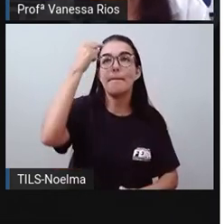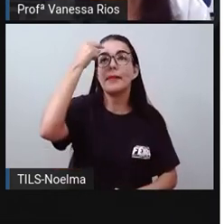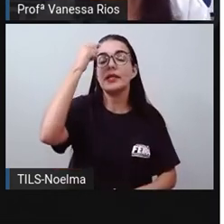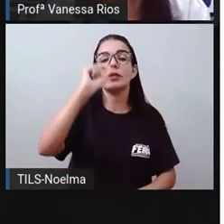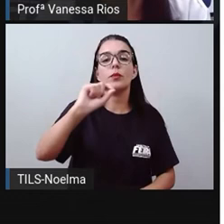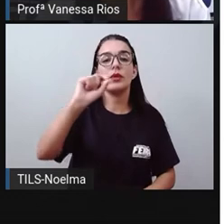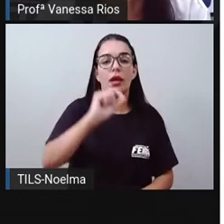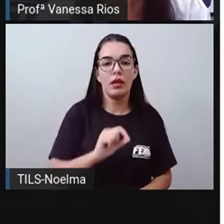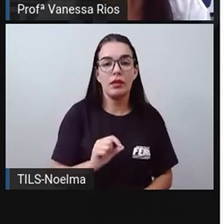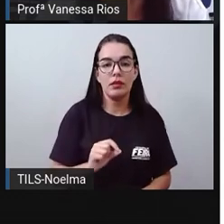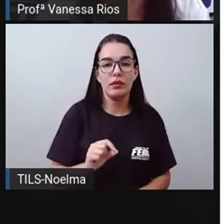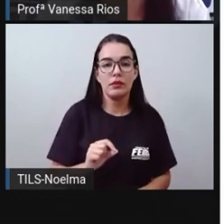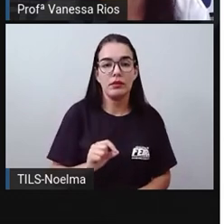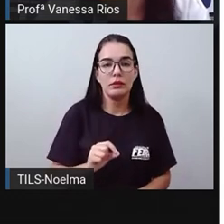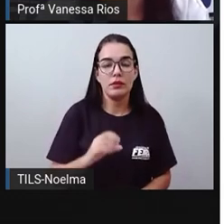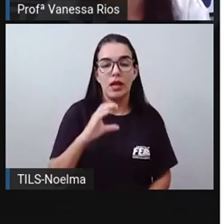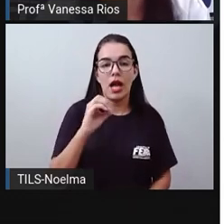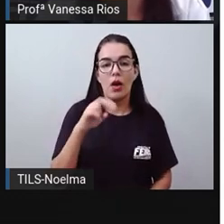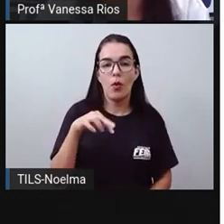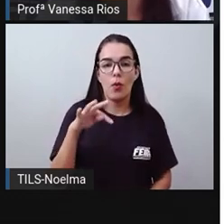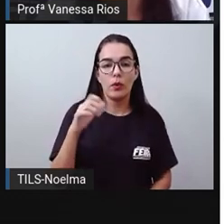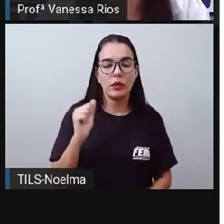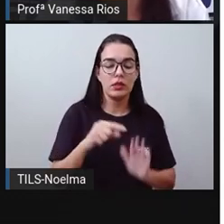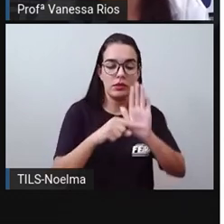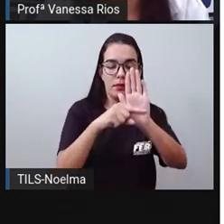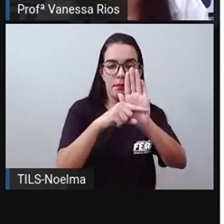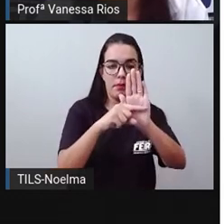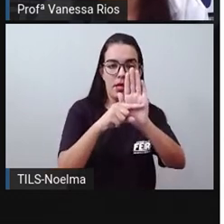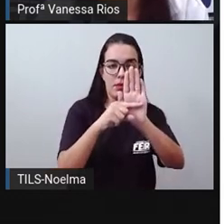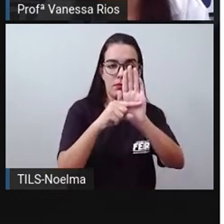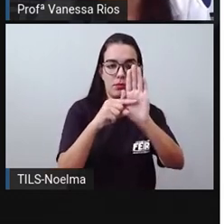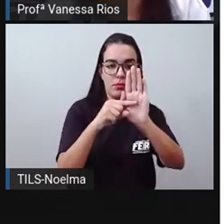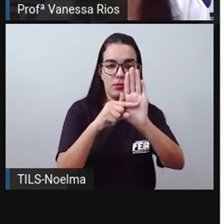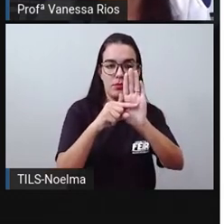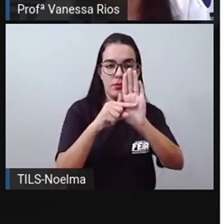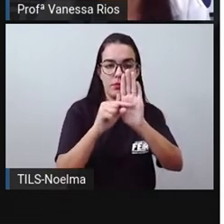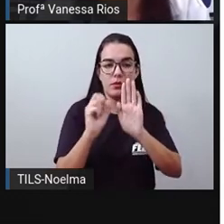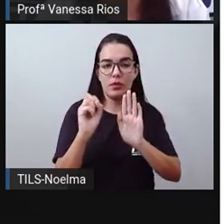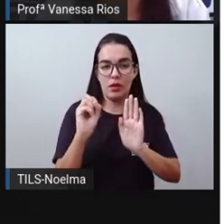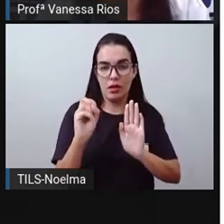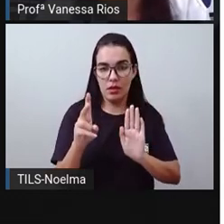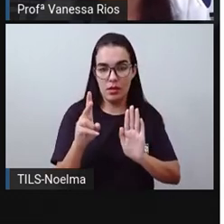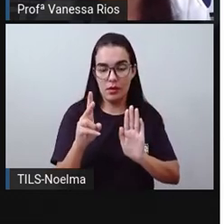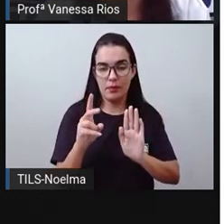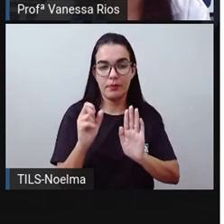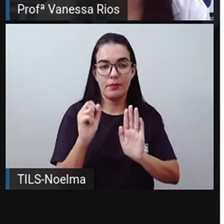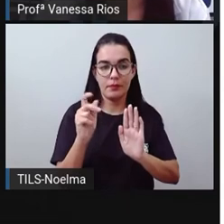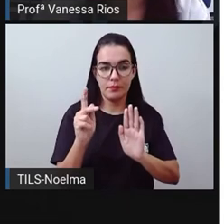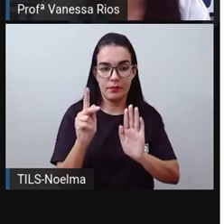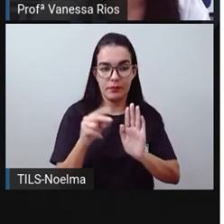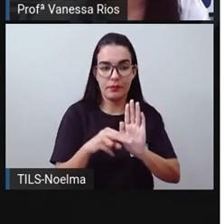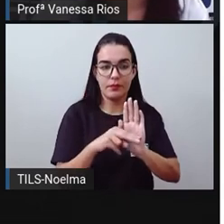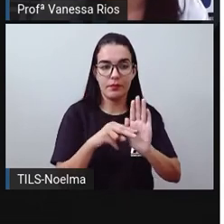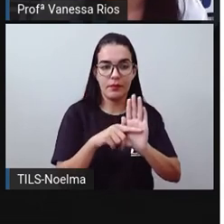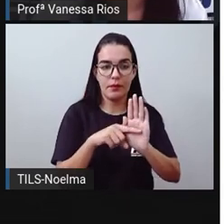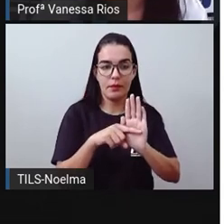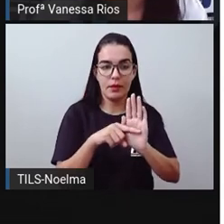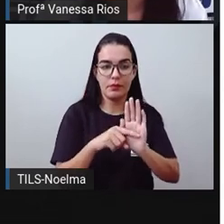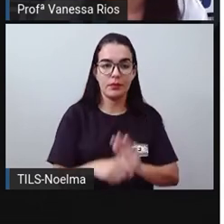na continha de menos, porque a gente pensa no processo de subtração, na operação da